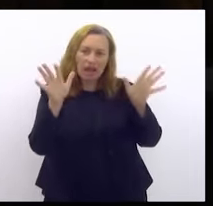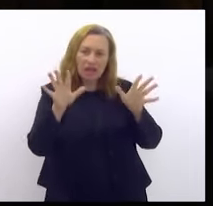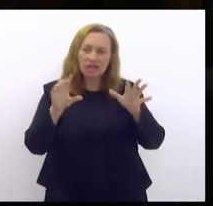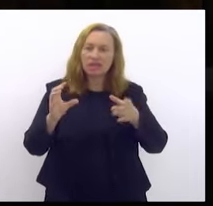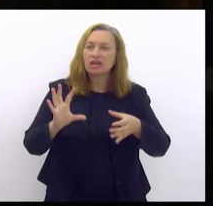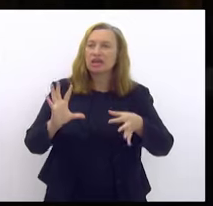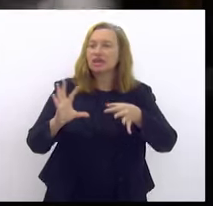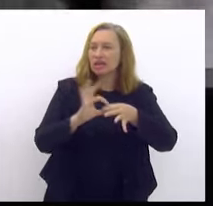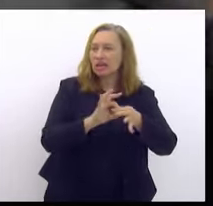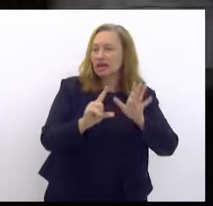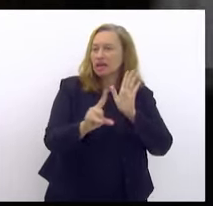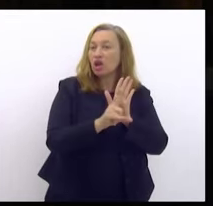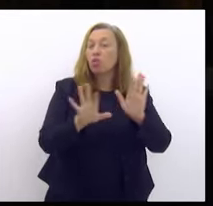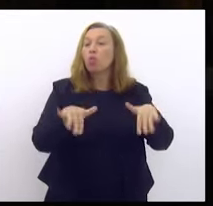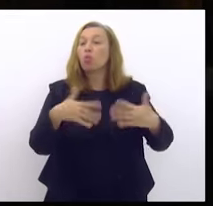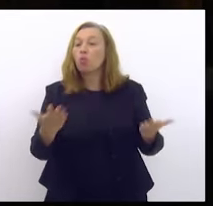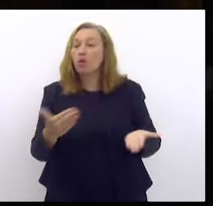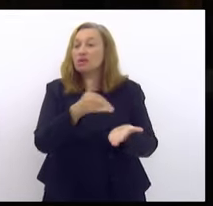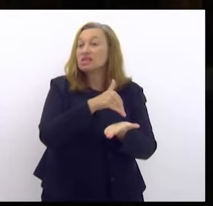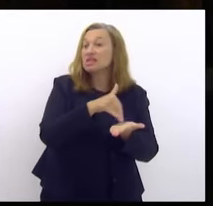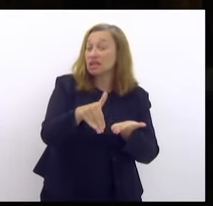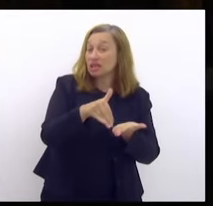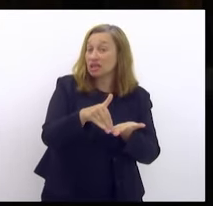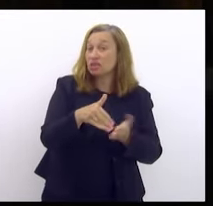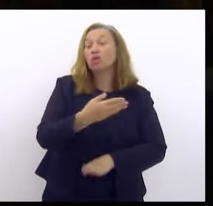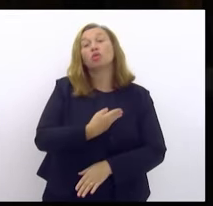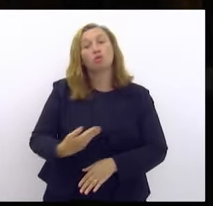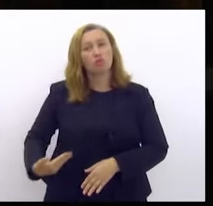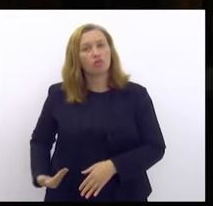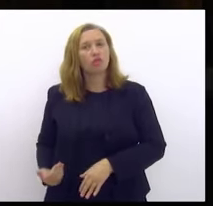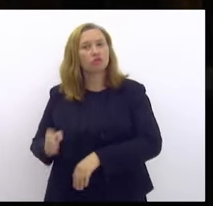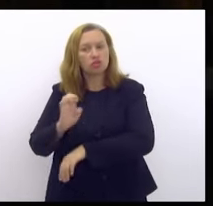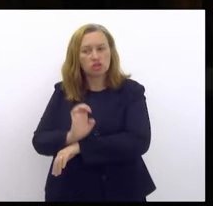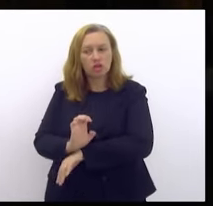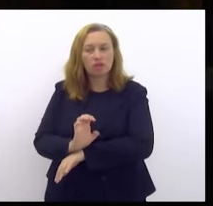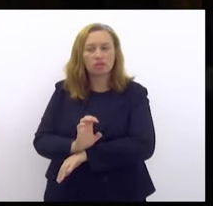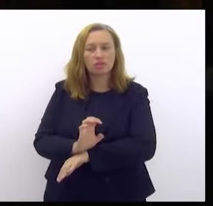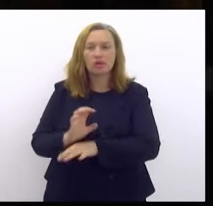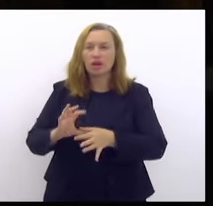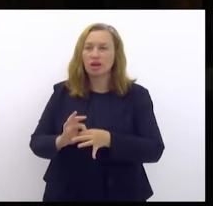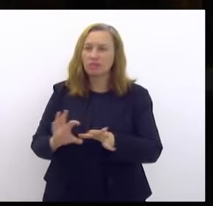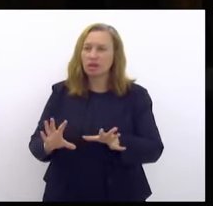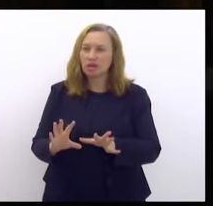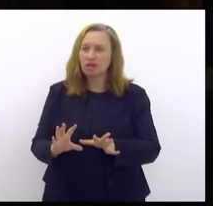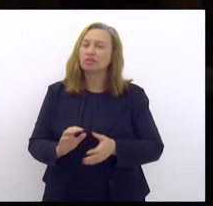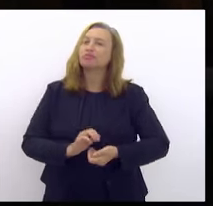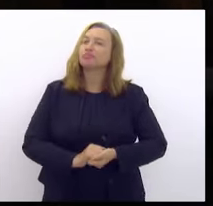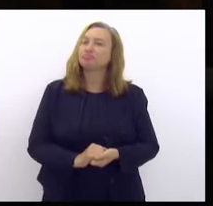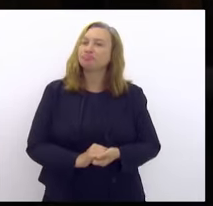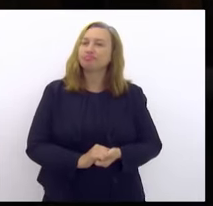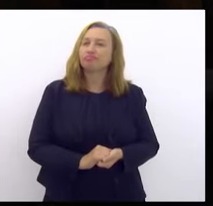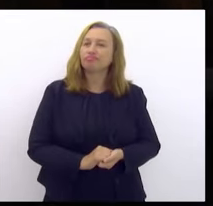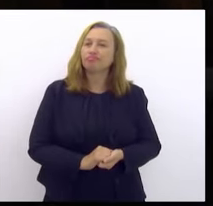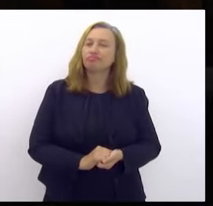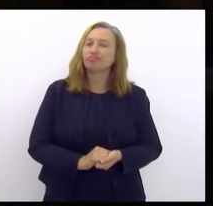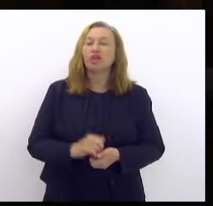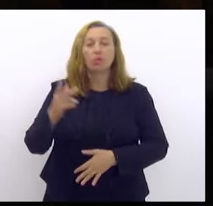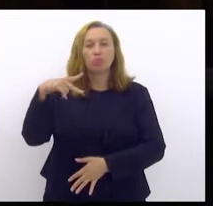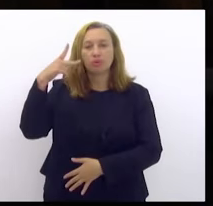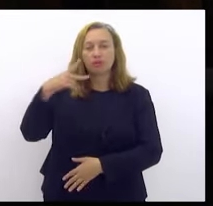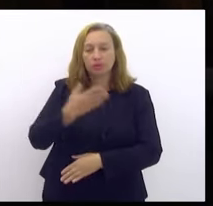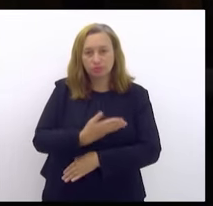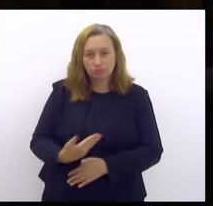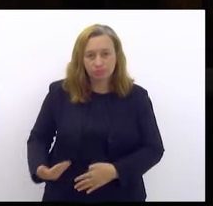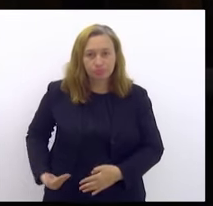lei, quais são as secretarias que o governo do estado dispõe na execução das suas políticas